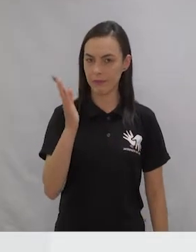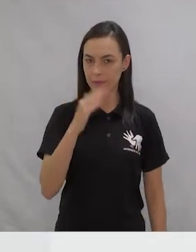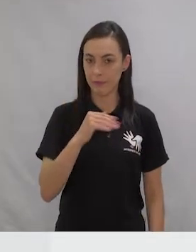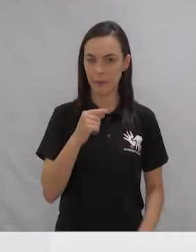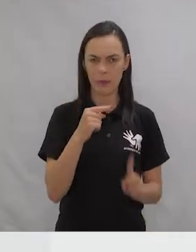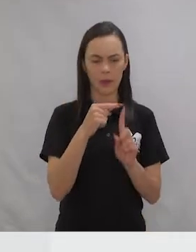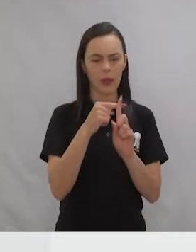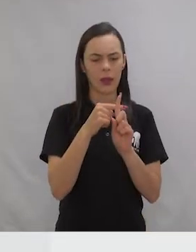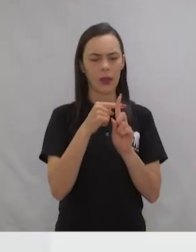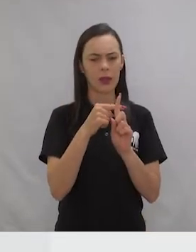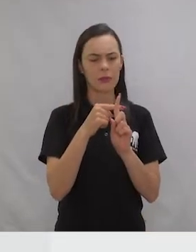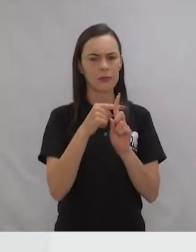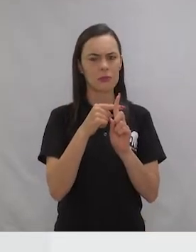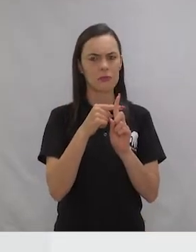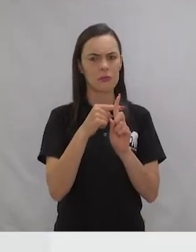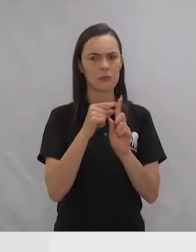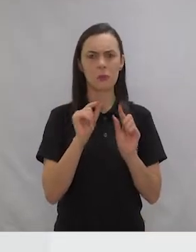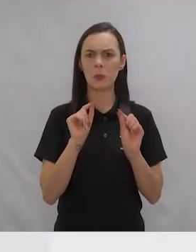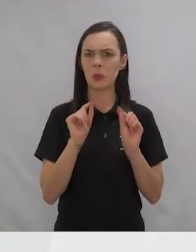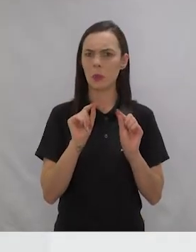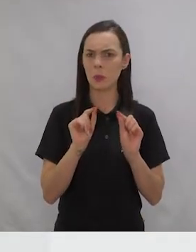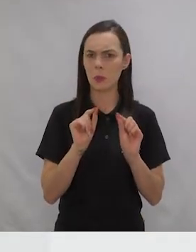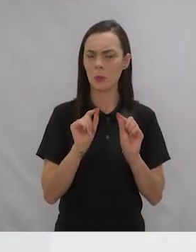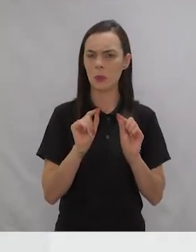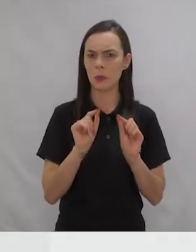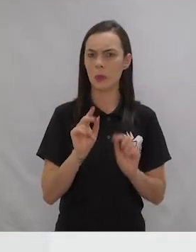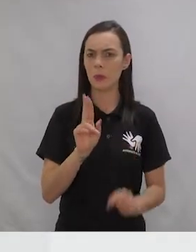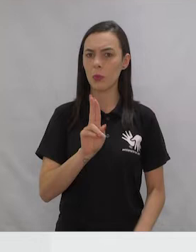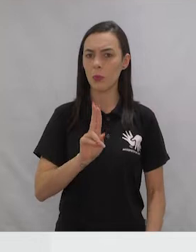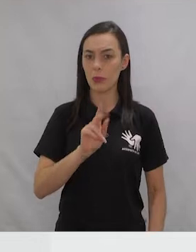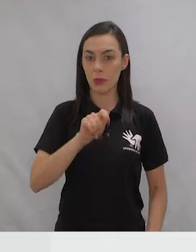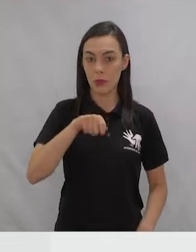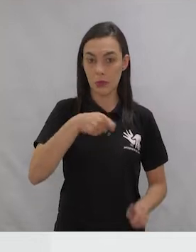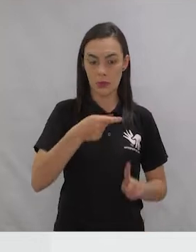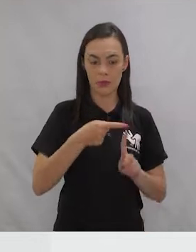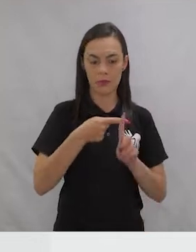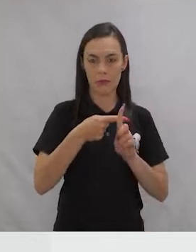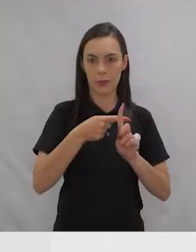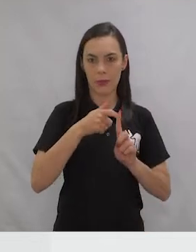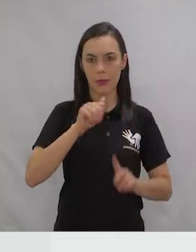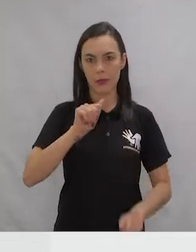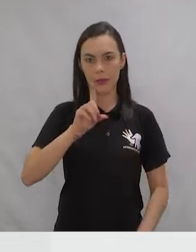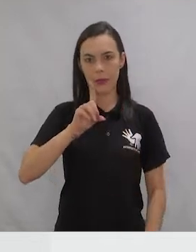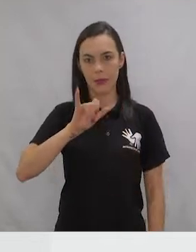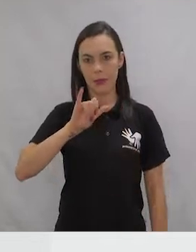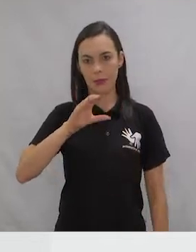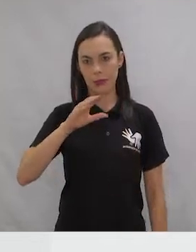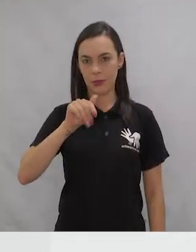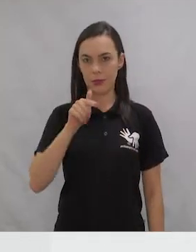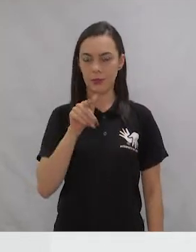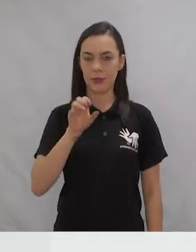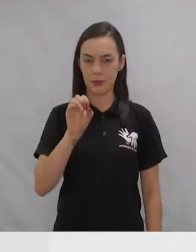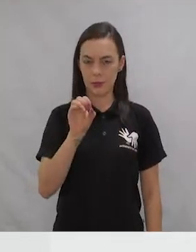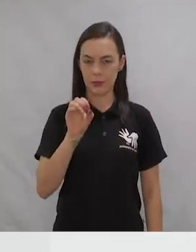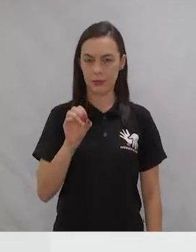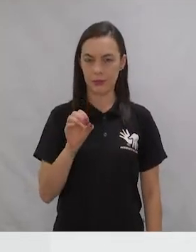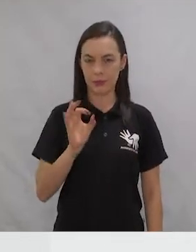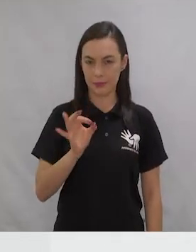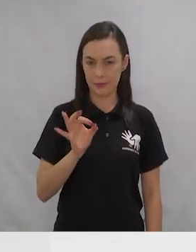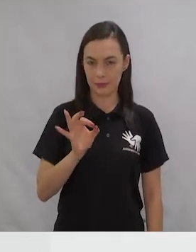a adição. A adição, utilizamos o sinal de mais. Muito